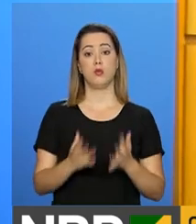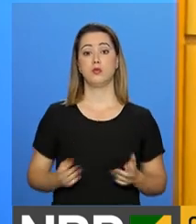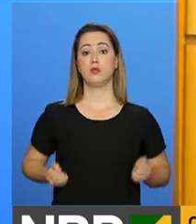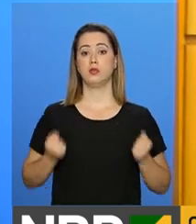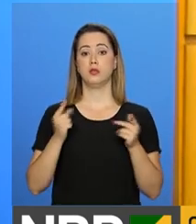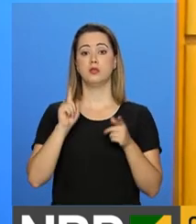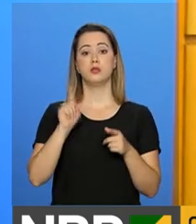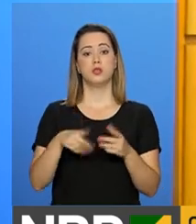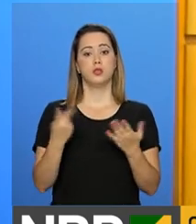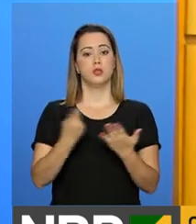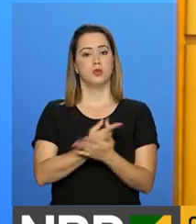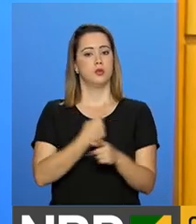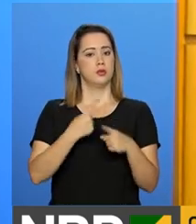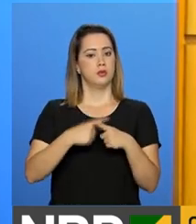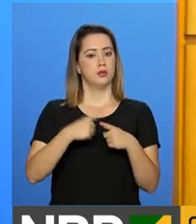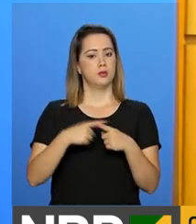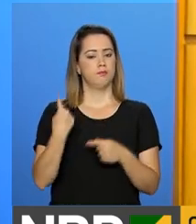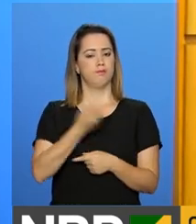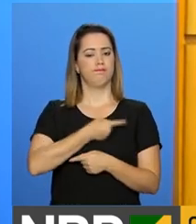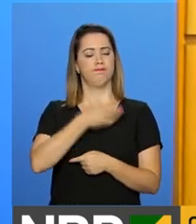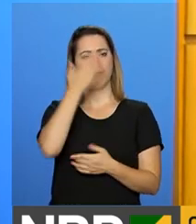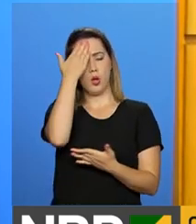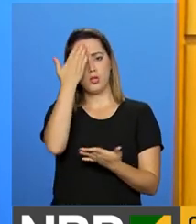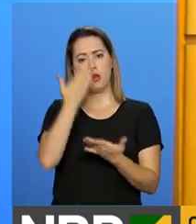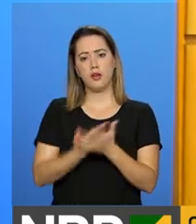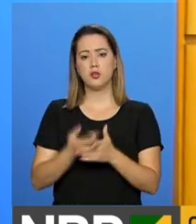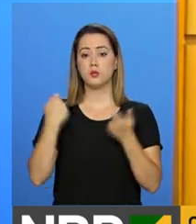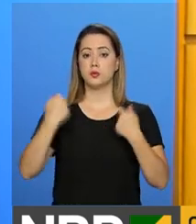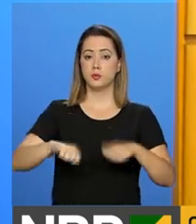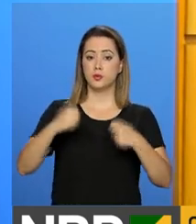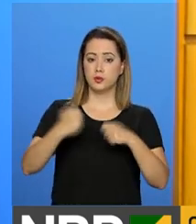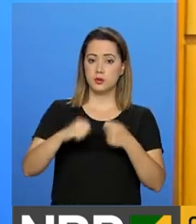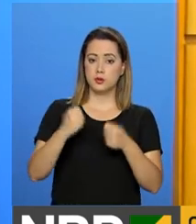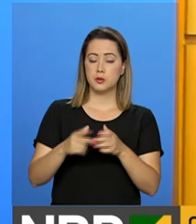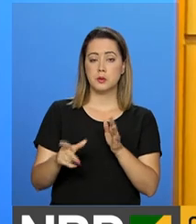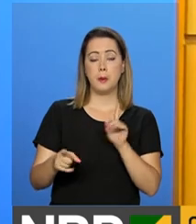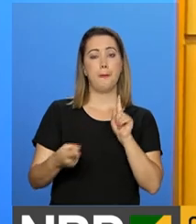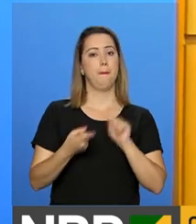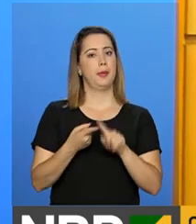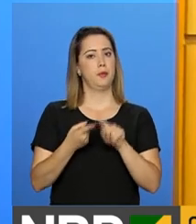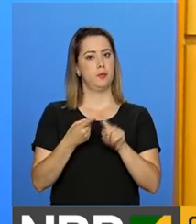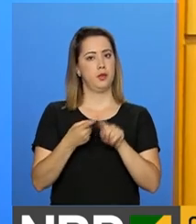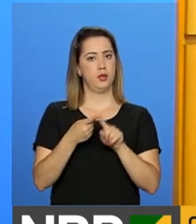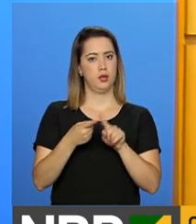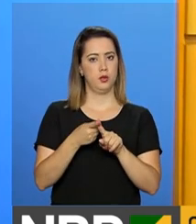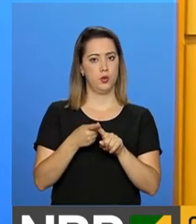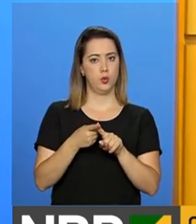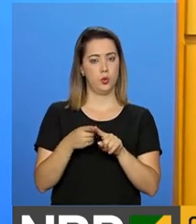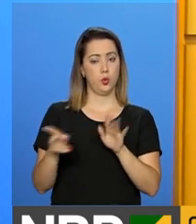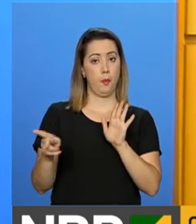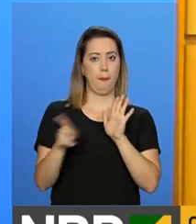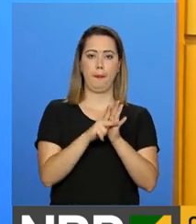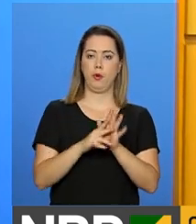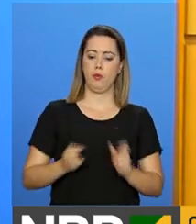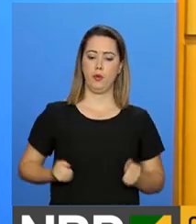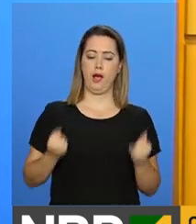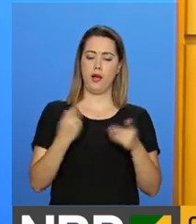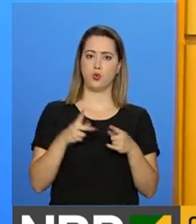ela foi fruto exatamente desta concepção de que você precisa primeiro cortar os gastos públicos, para